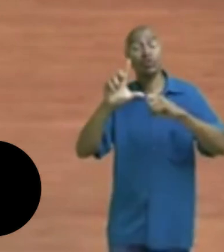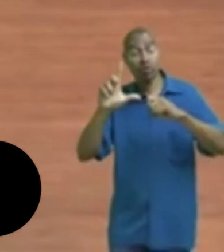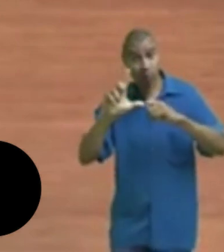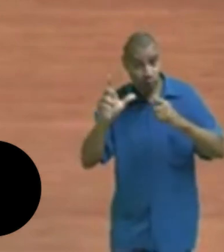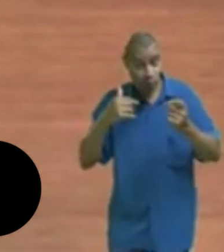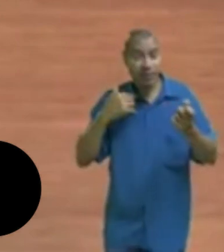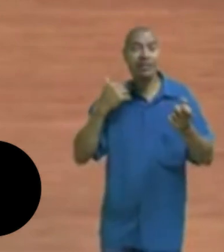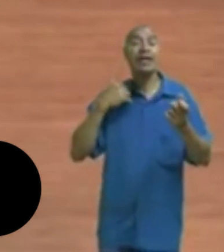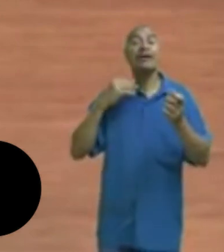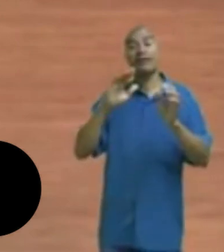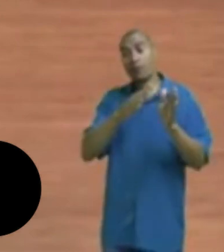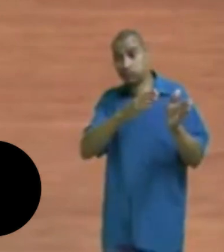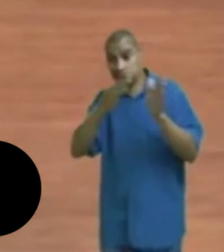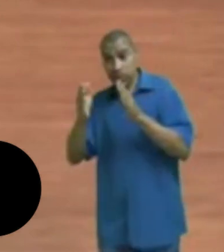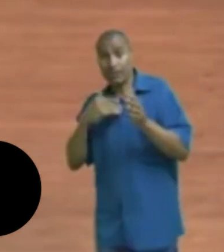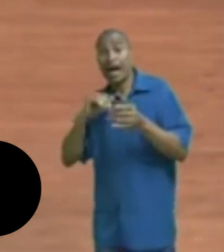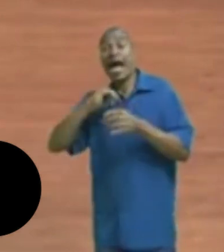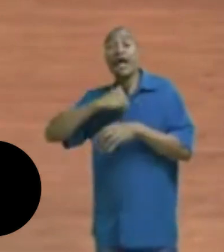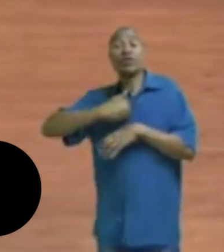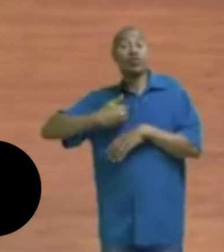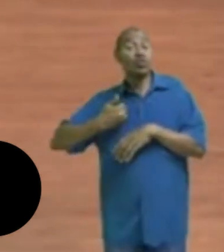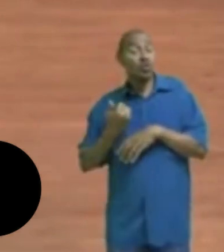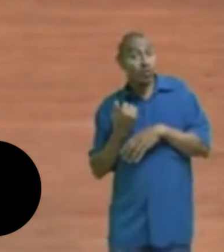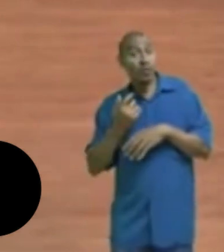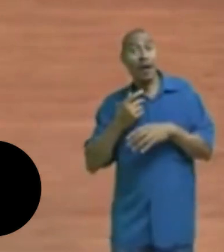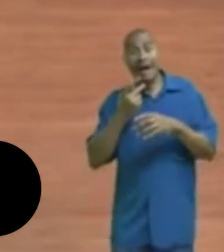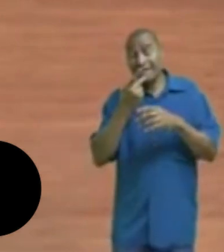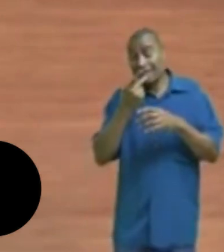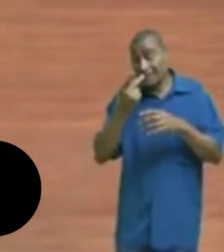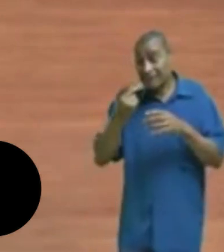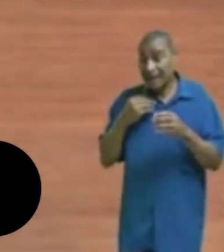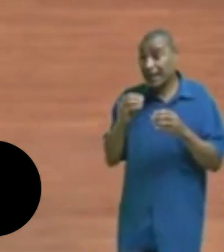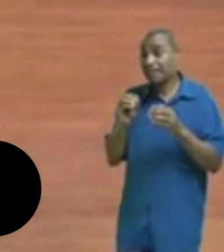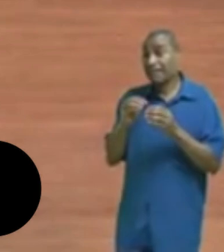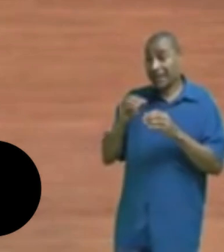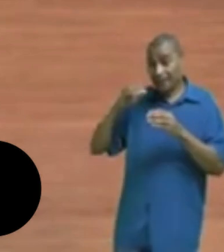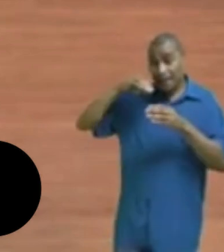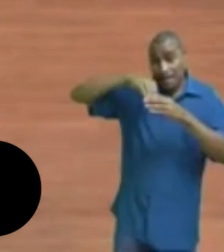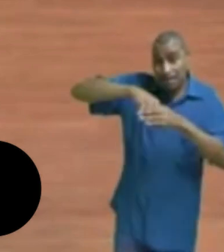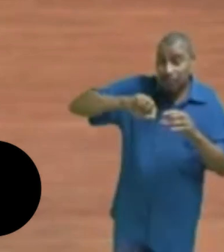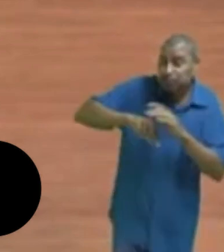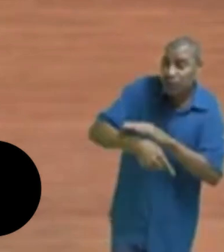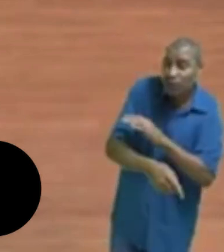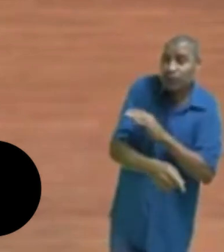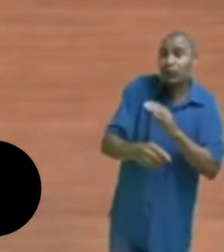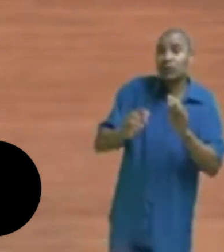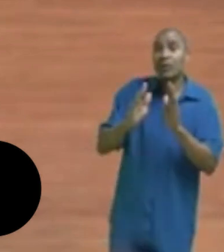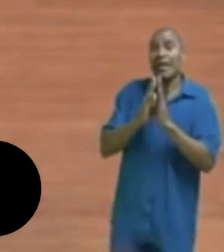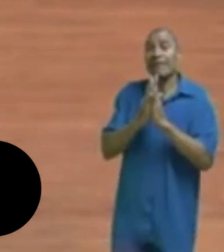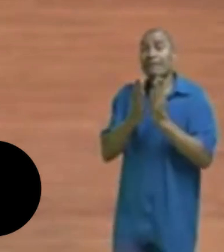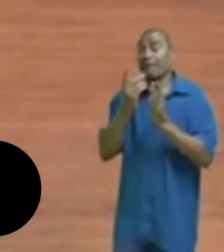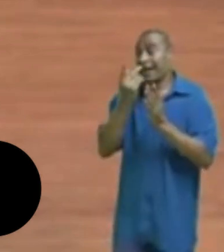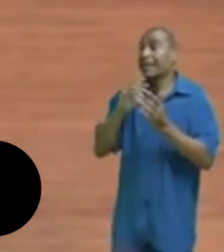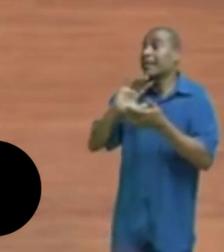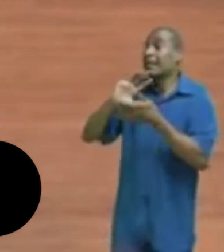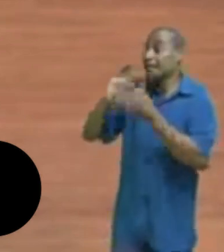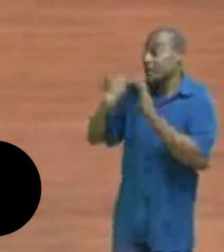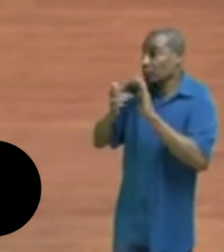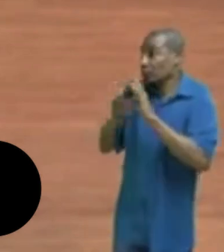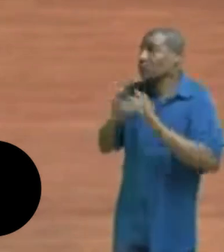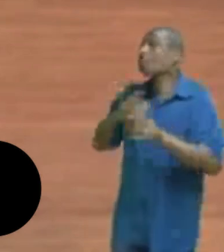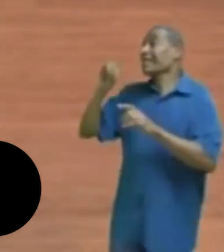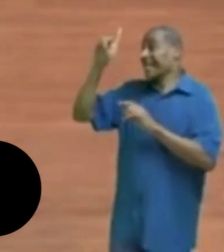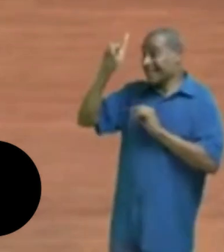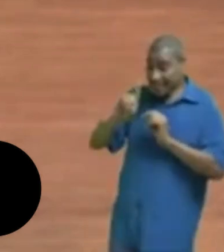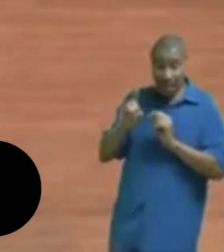perspectiva mais histórica, mas João não. João ele vem com uma ênfase mais divina, ele vai dizer que Jesus é Deus.